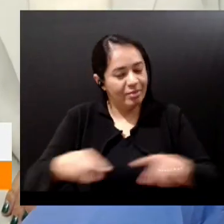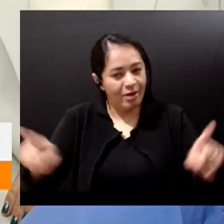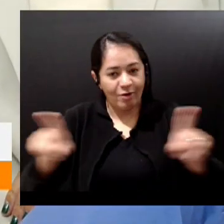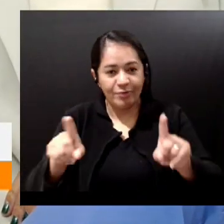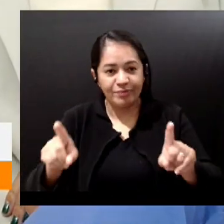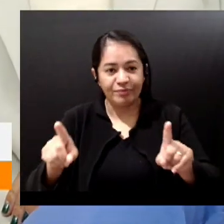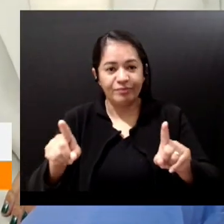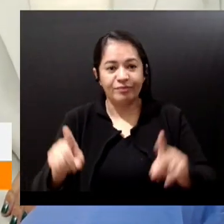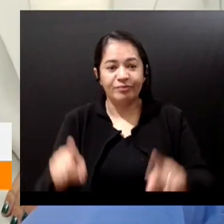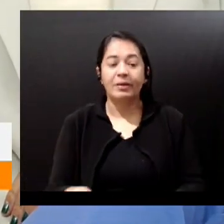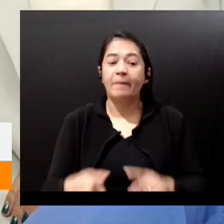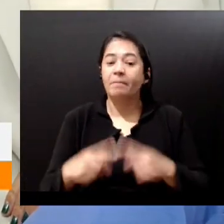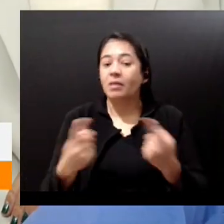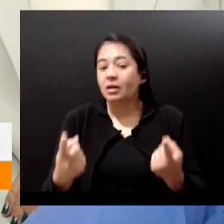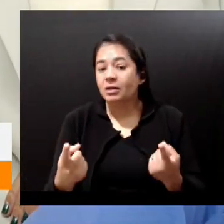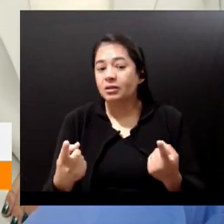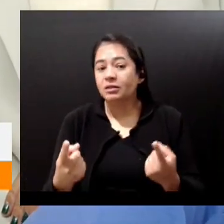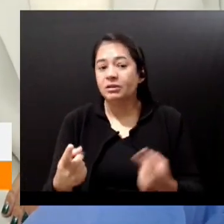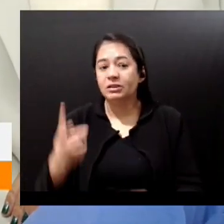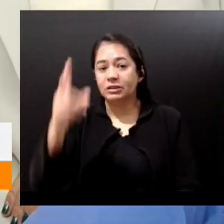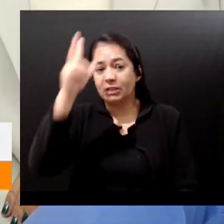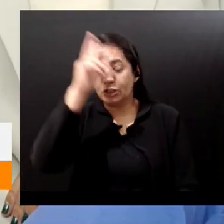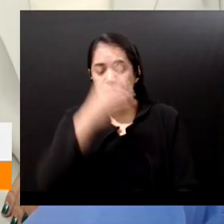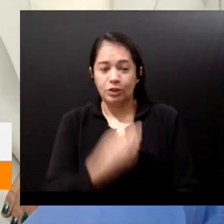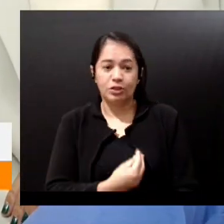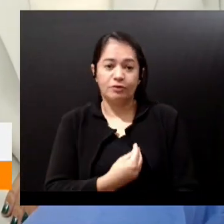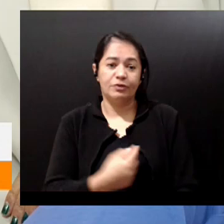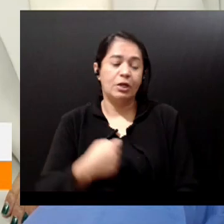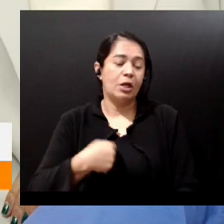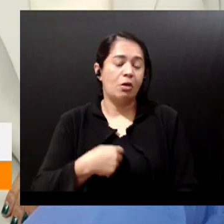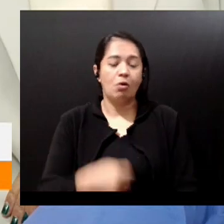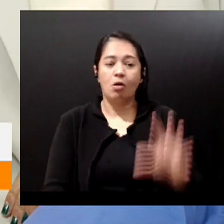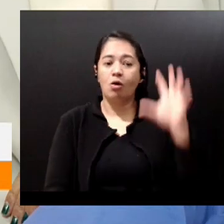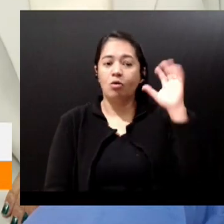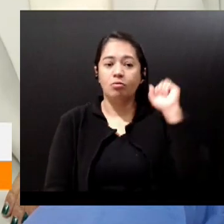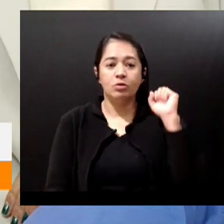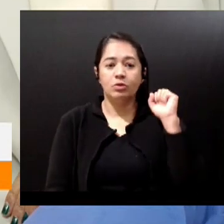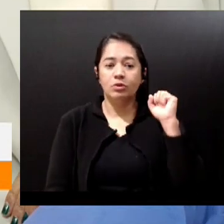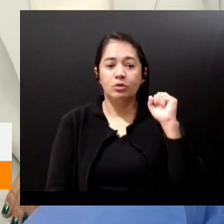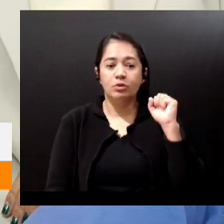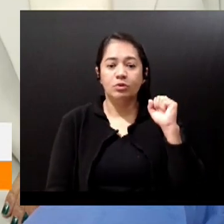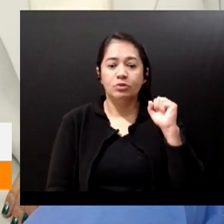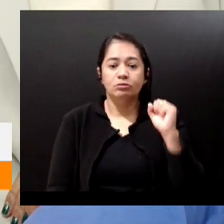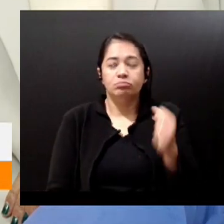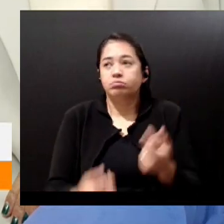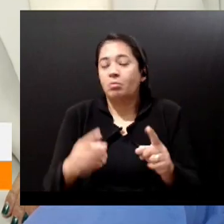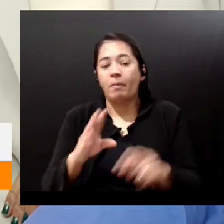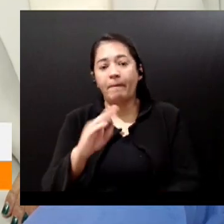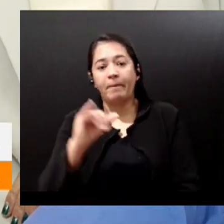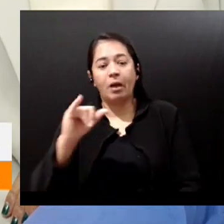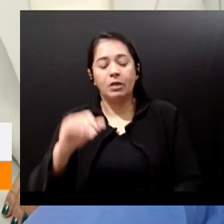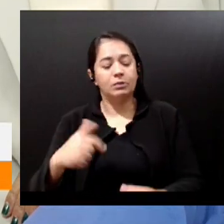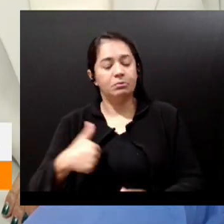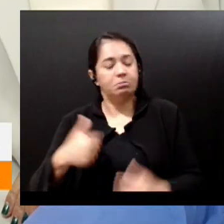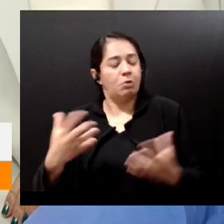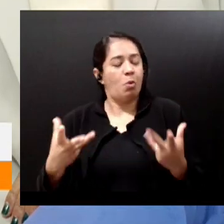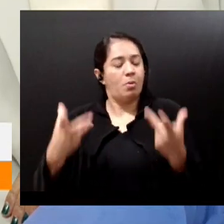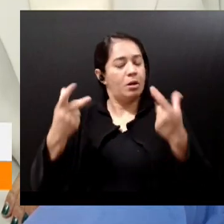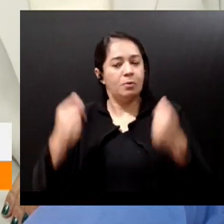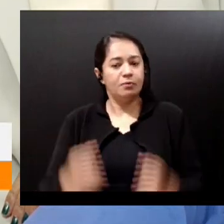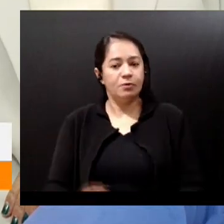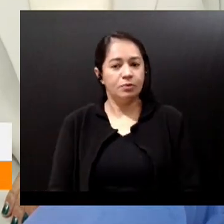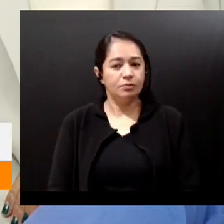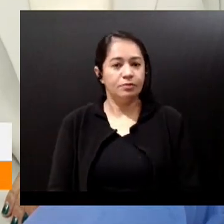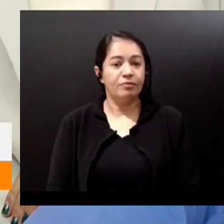na história de vida do sujeito, ele vai dizer, olha, eu escuto o Bach e para mim tá maravilhoso. Né? Mas tem essa distinção,